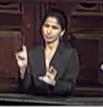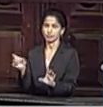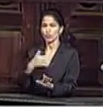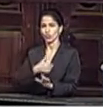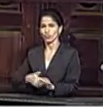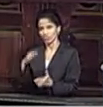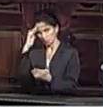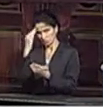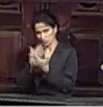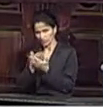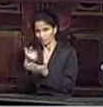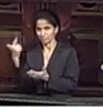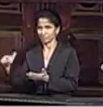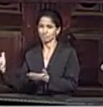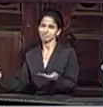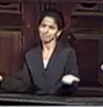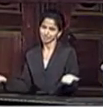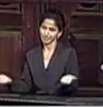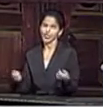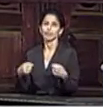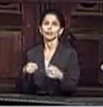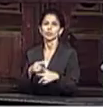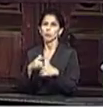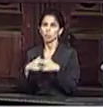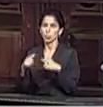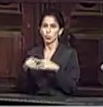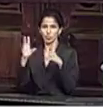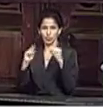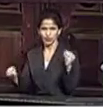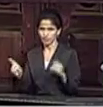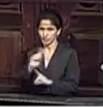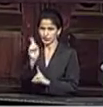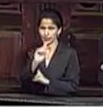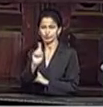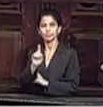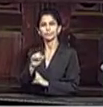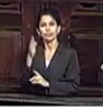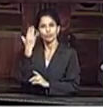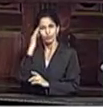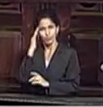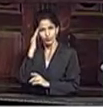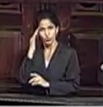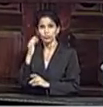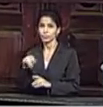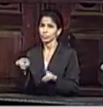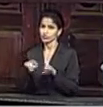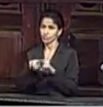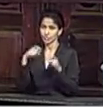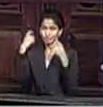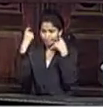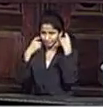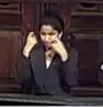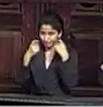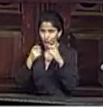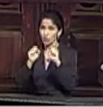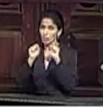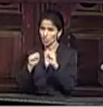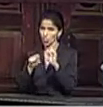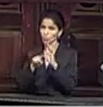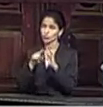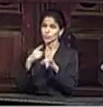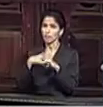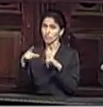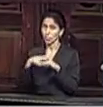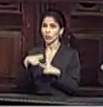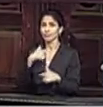credibilidade da população. Isso não é a solução. O que eu temo é que haja uma possibilidade de agravamento da